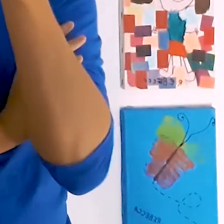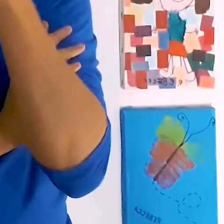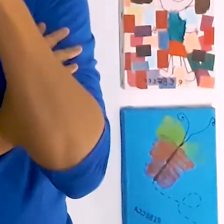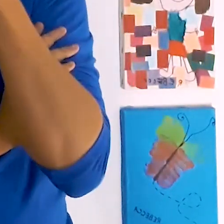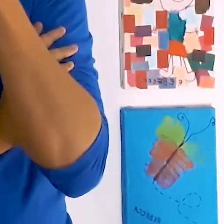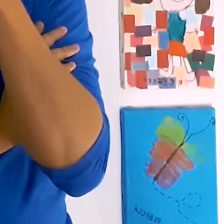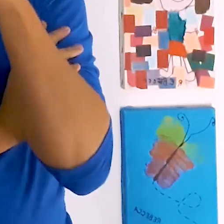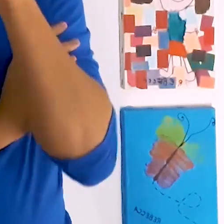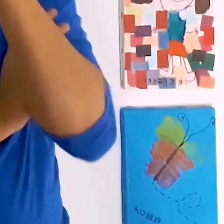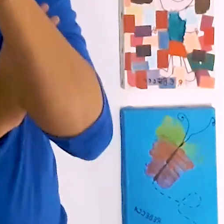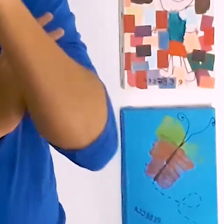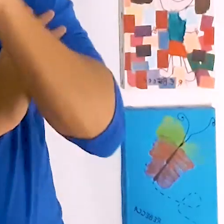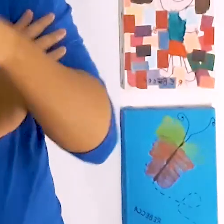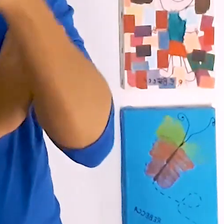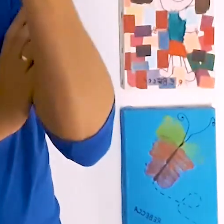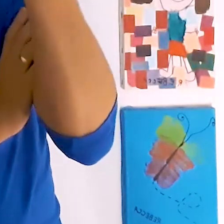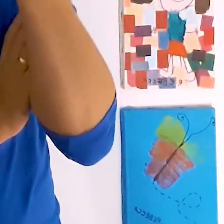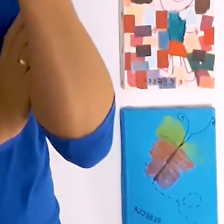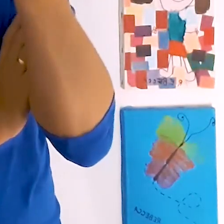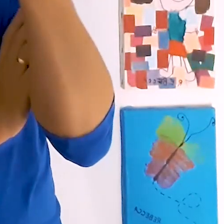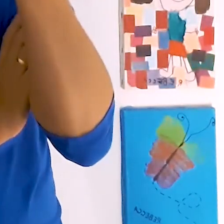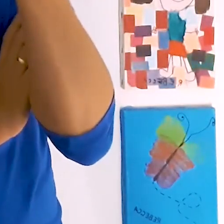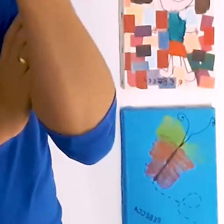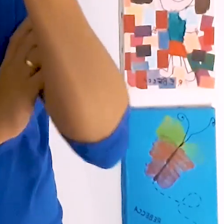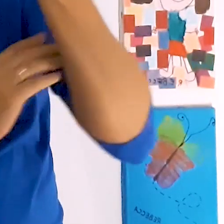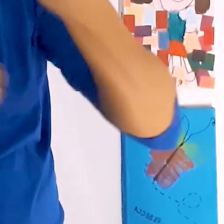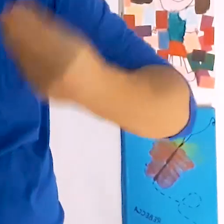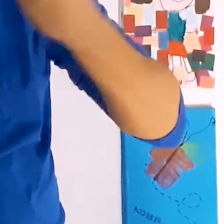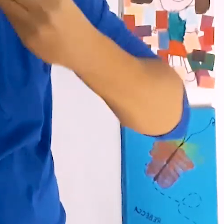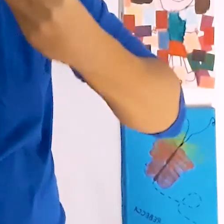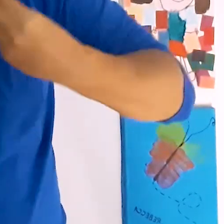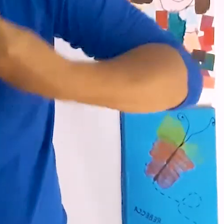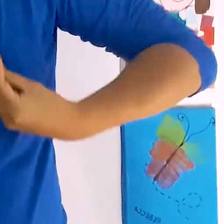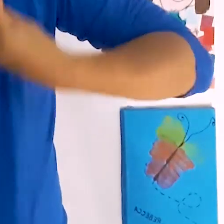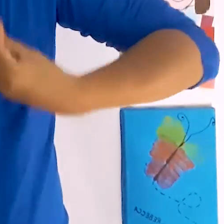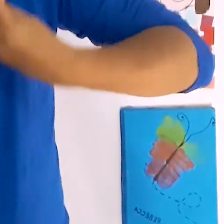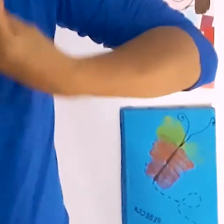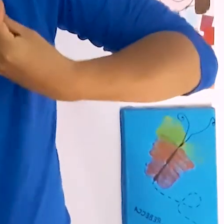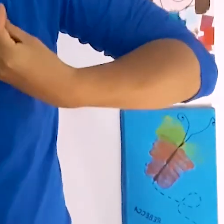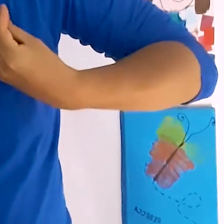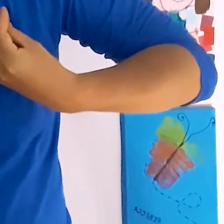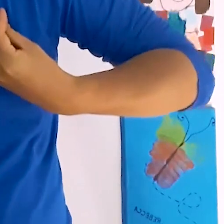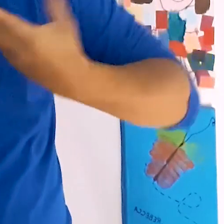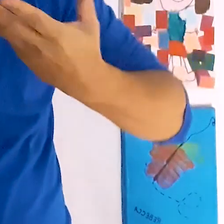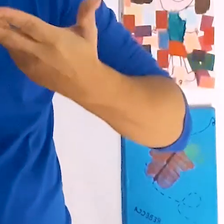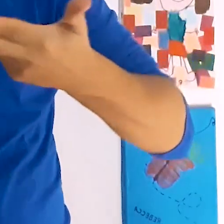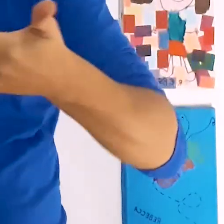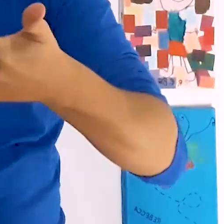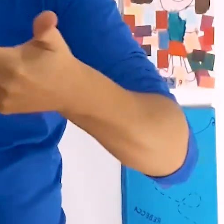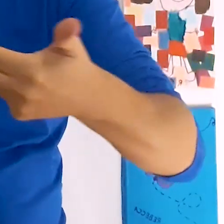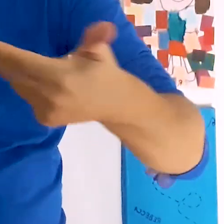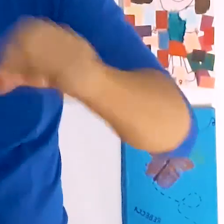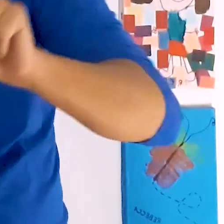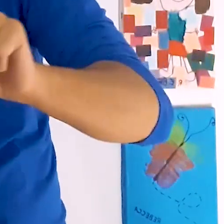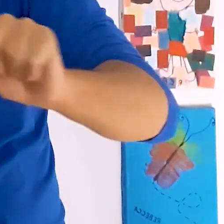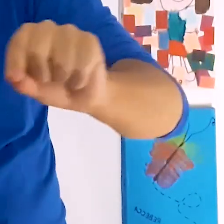Seguinte, deixa eu te perguntar uma coisa. Você já pensou em como seria viver